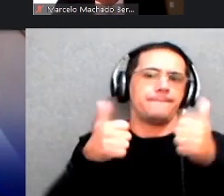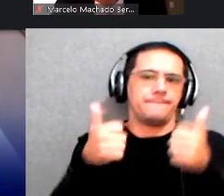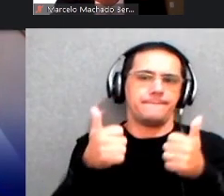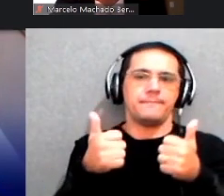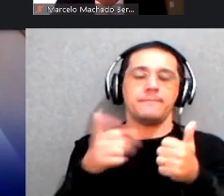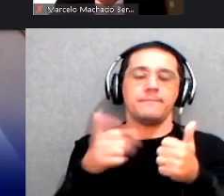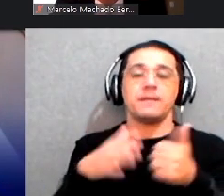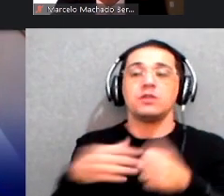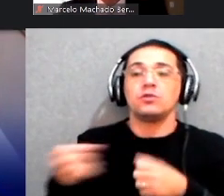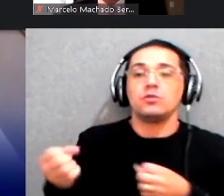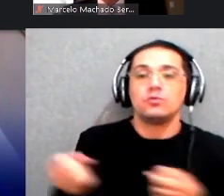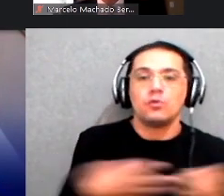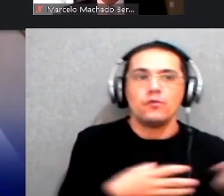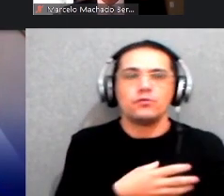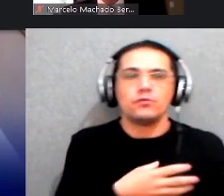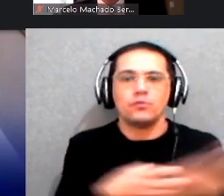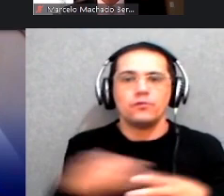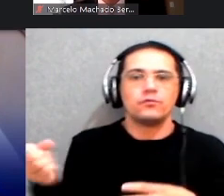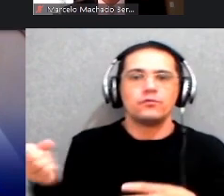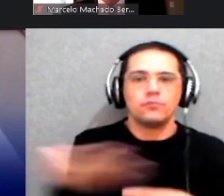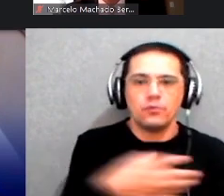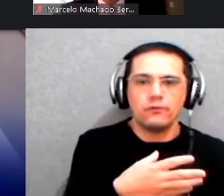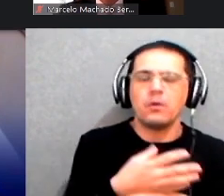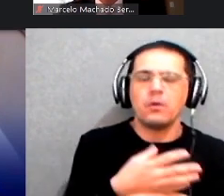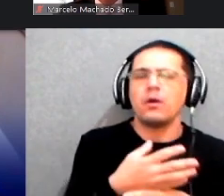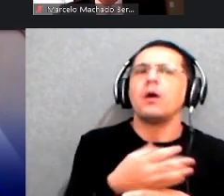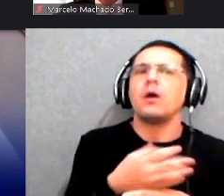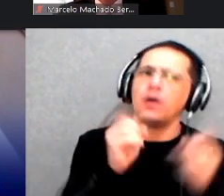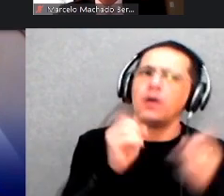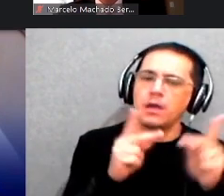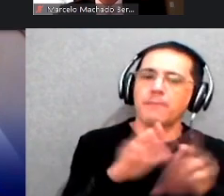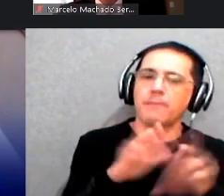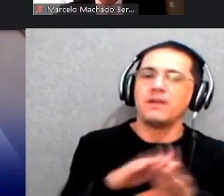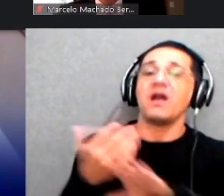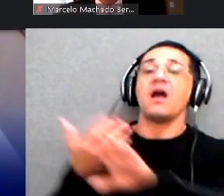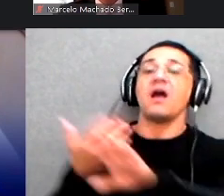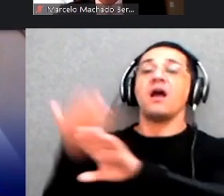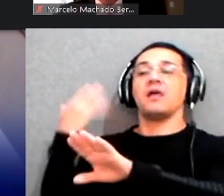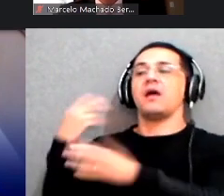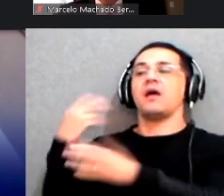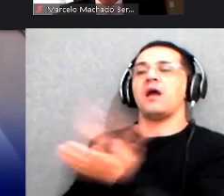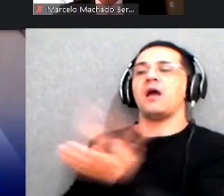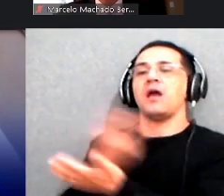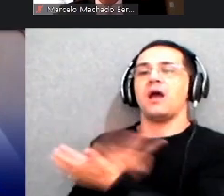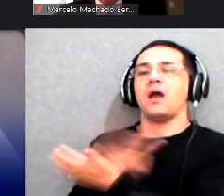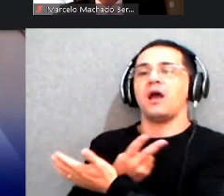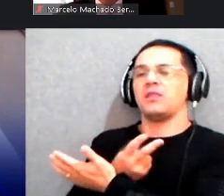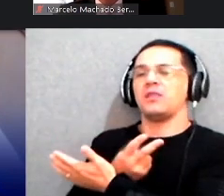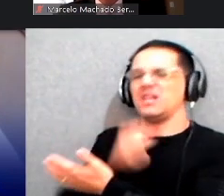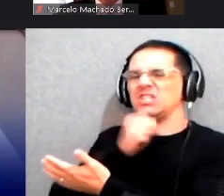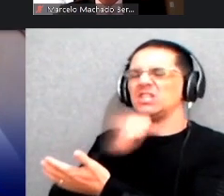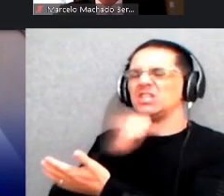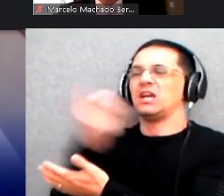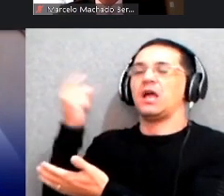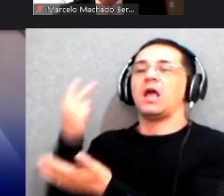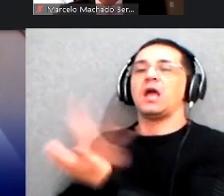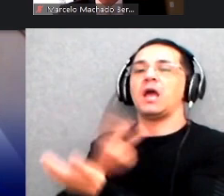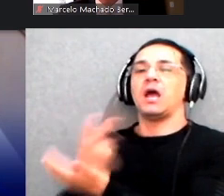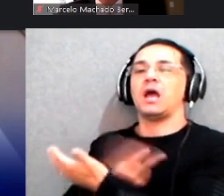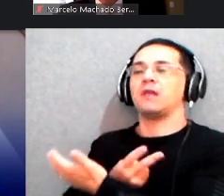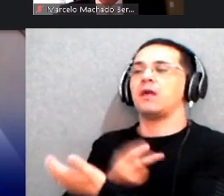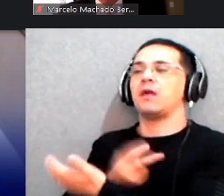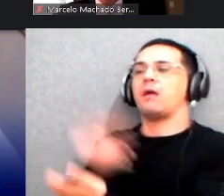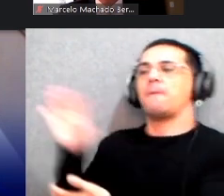novo e não fazer as coisas antigas de outra forma. Primeiro detalhe, nós não temos um processo